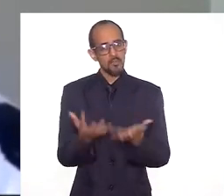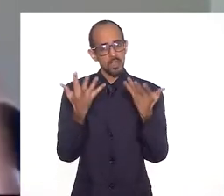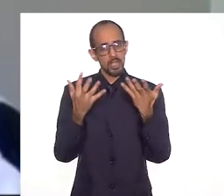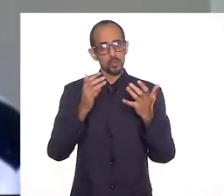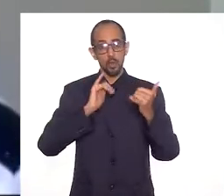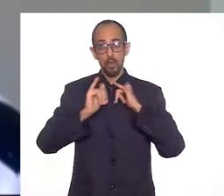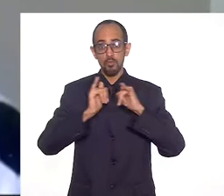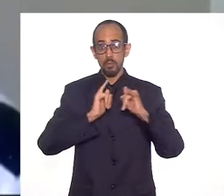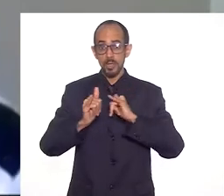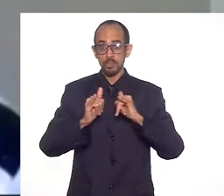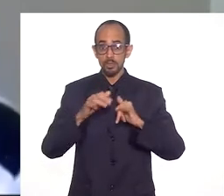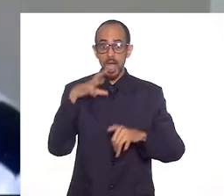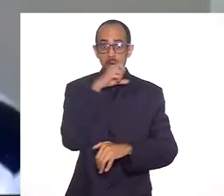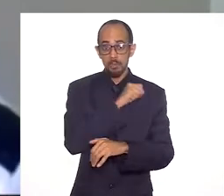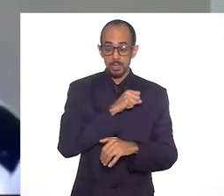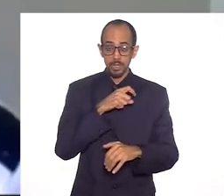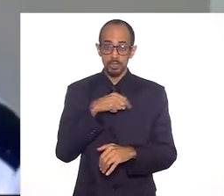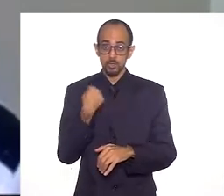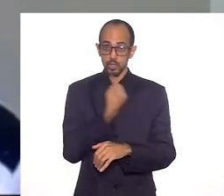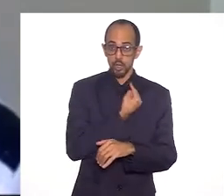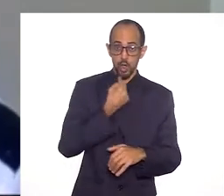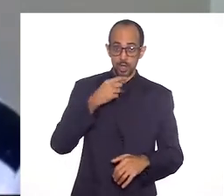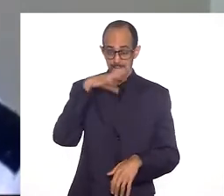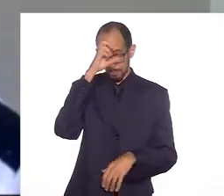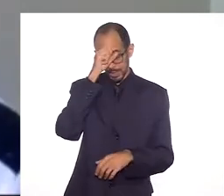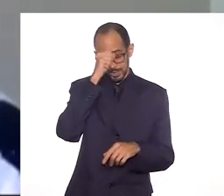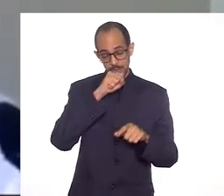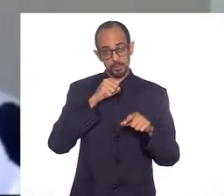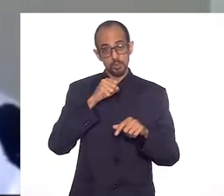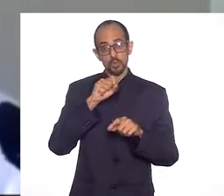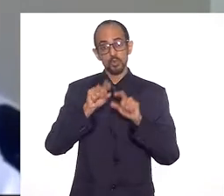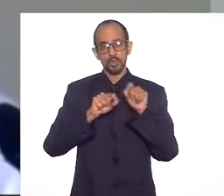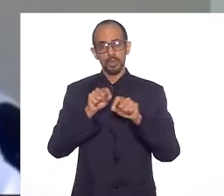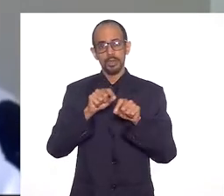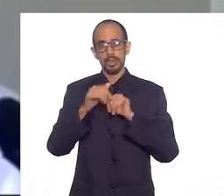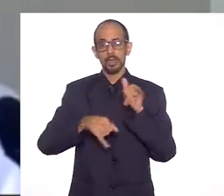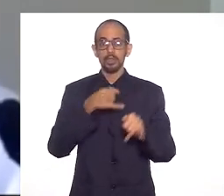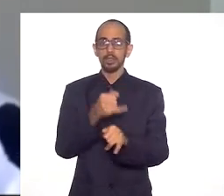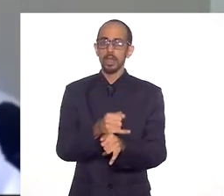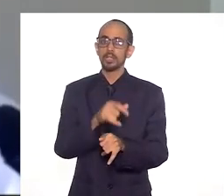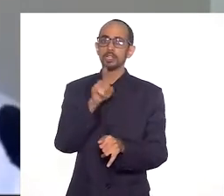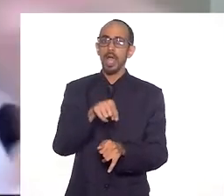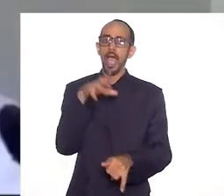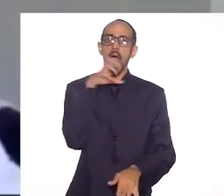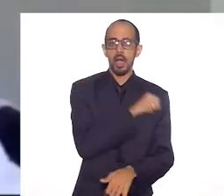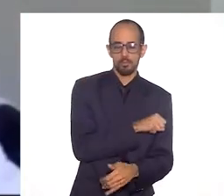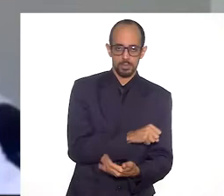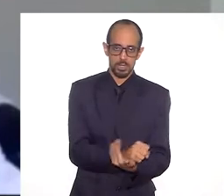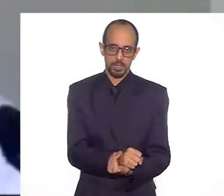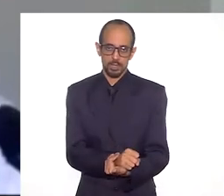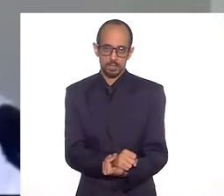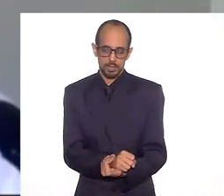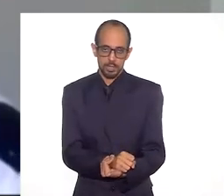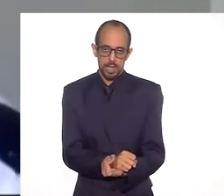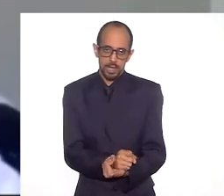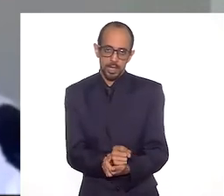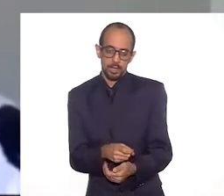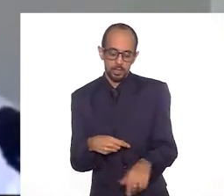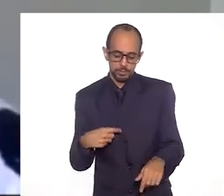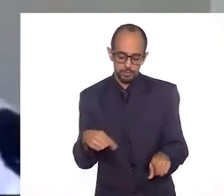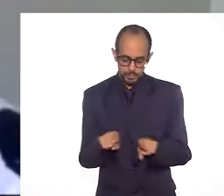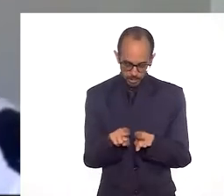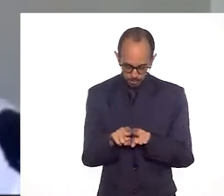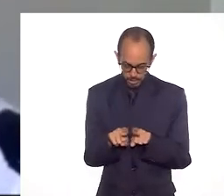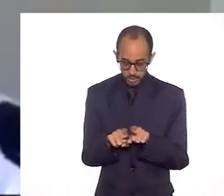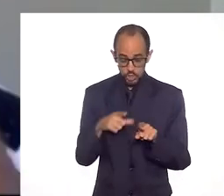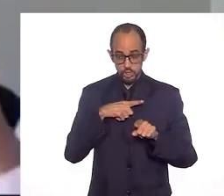com informações rápidas, porque o que a gente aprendeu é que a internet é rápida, que o digital ele é assim, né? Então, a gente